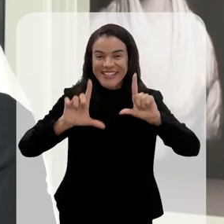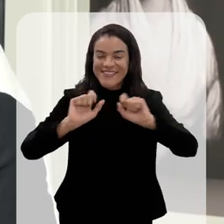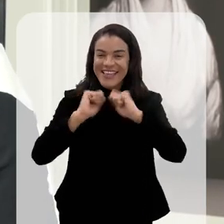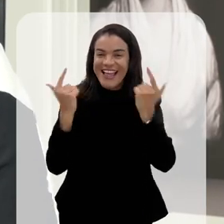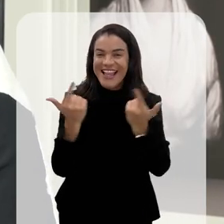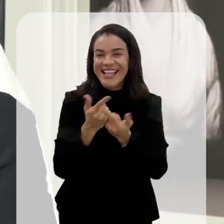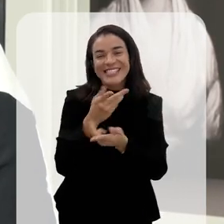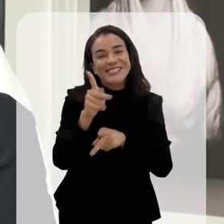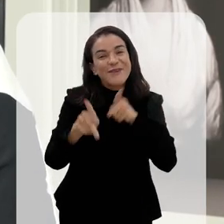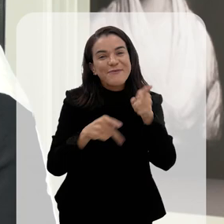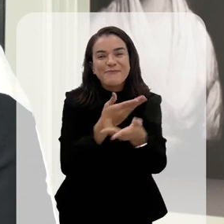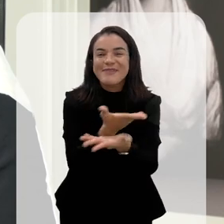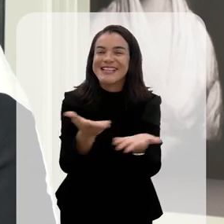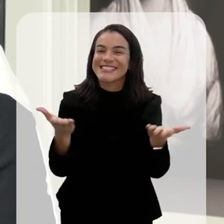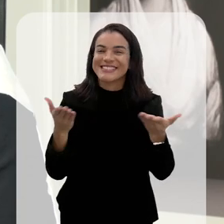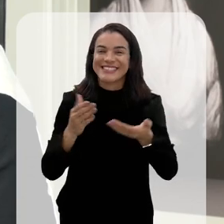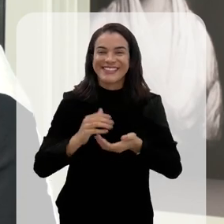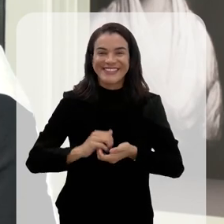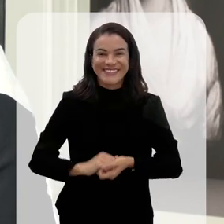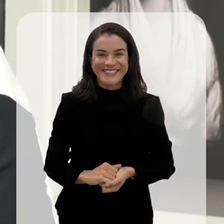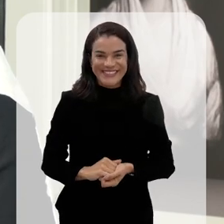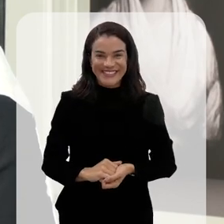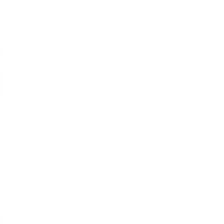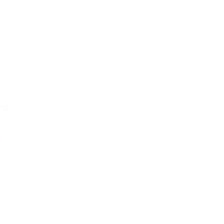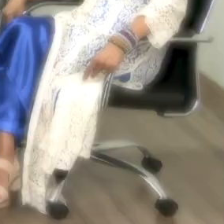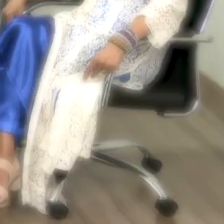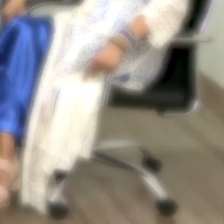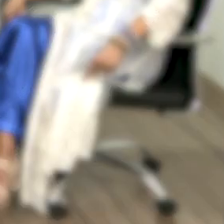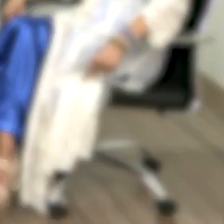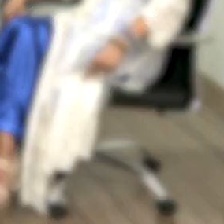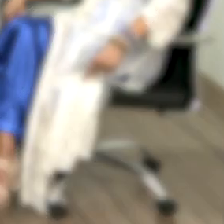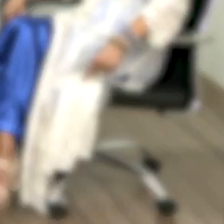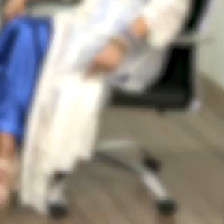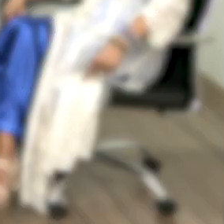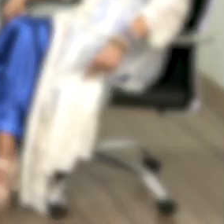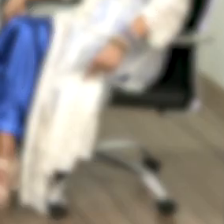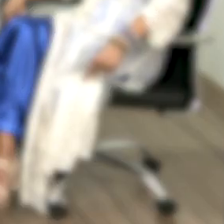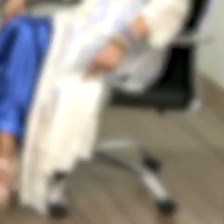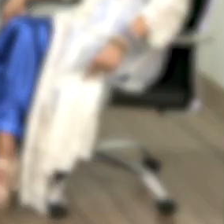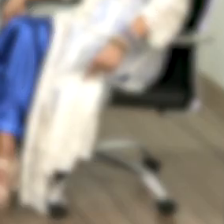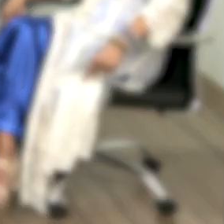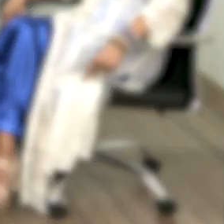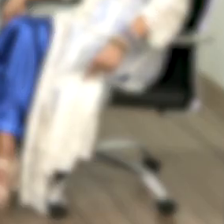encerramos o nosso programa na TV Alerce, o canal do povo.